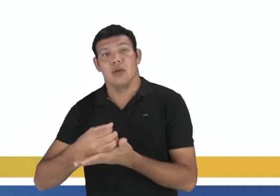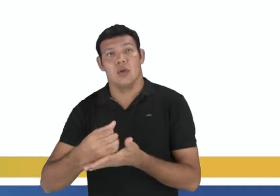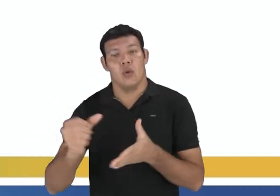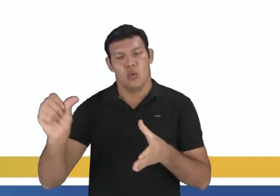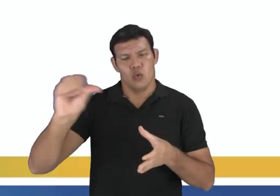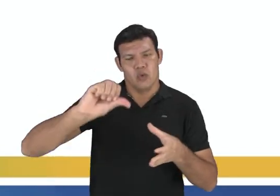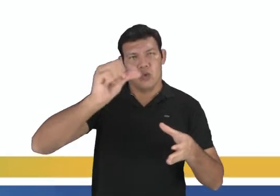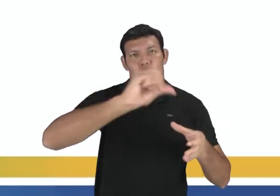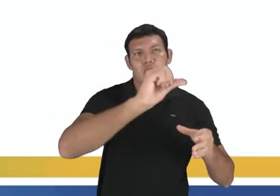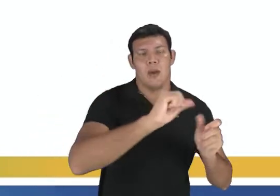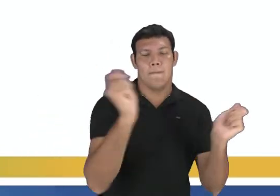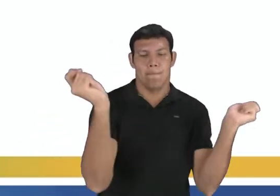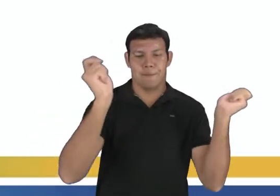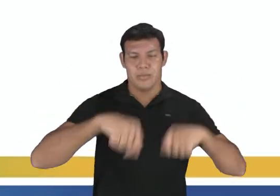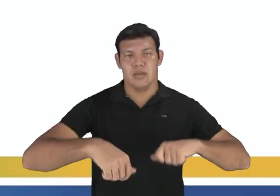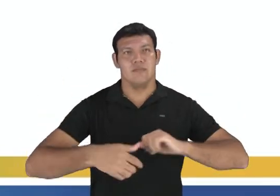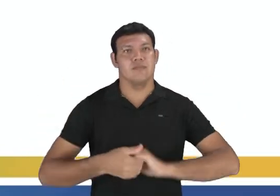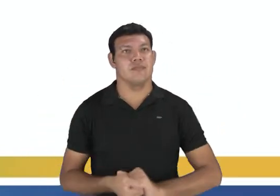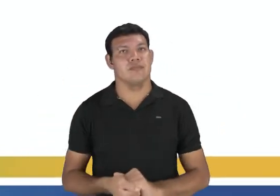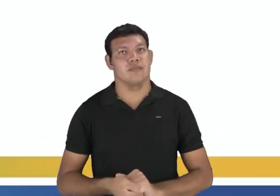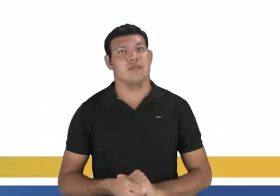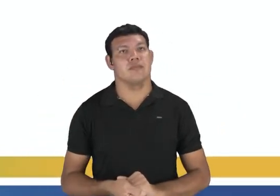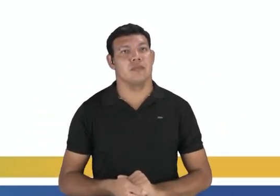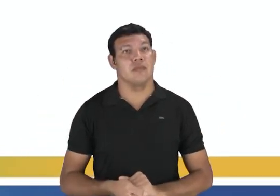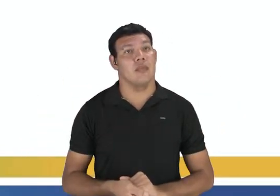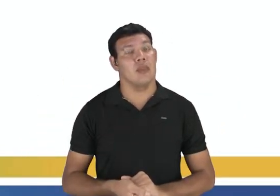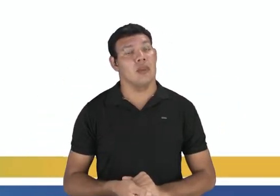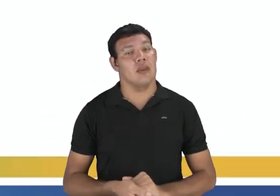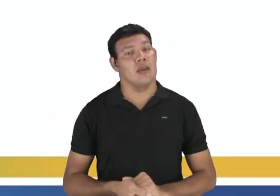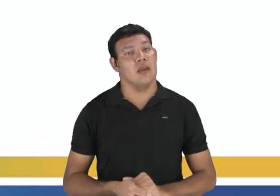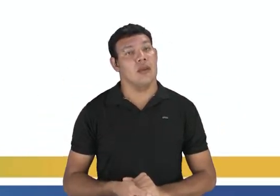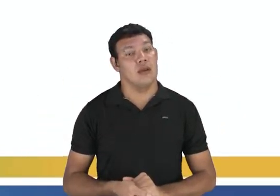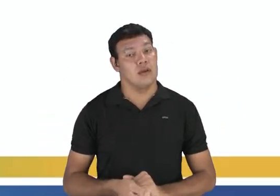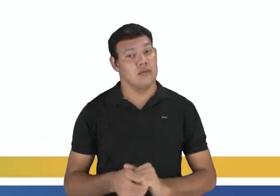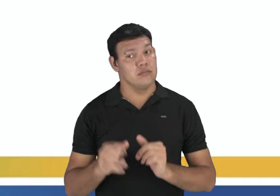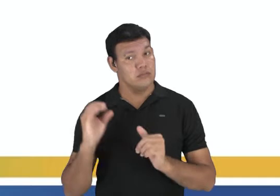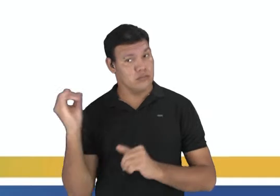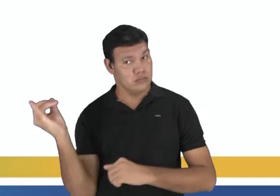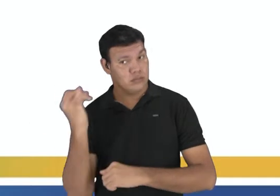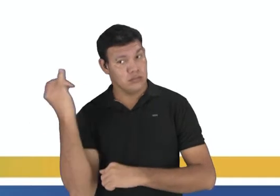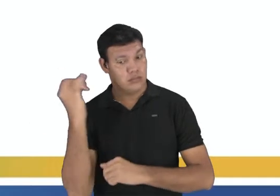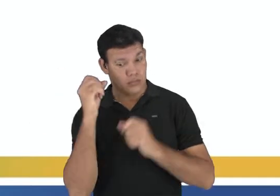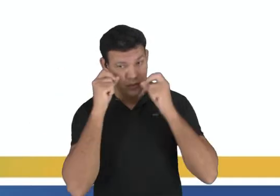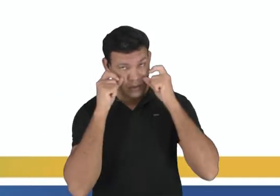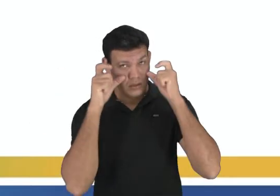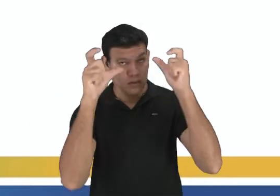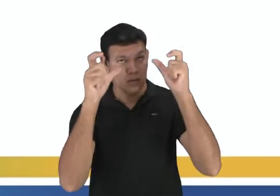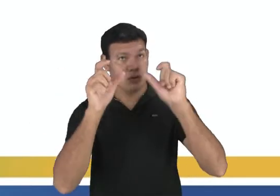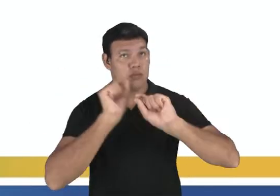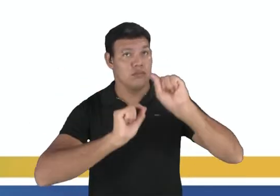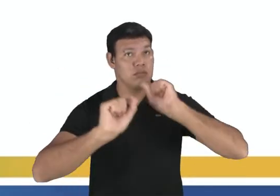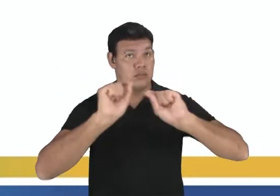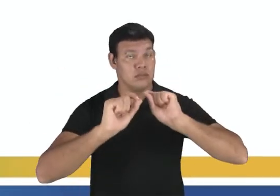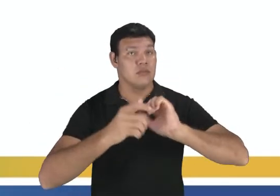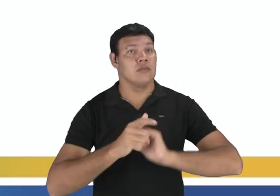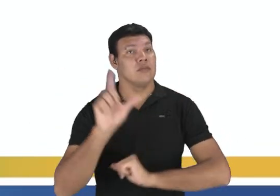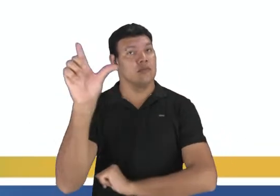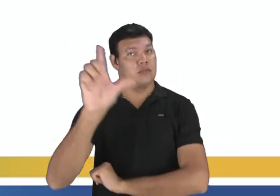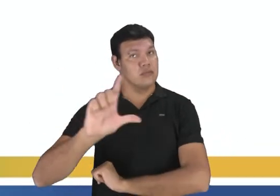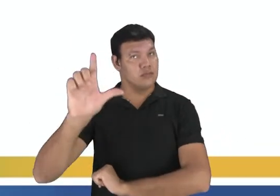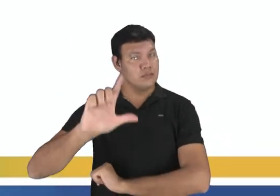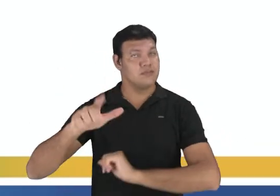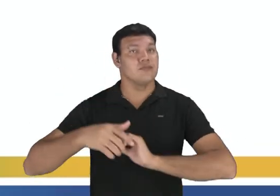de capacidade. E a que é mais ressaltada para ser trabalhada em capacidade é a de